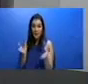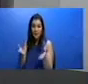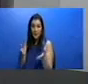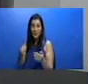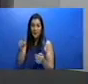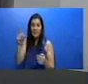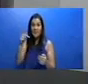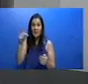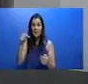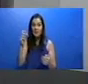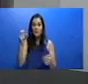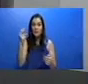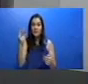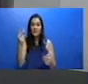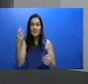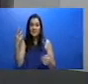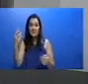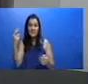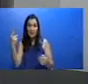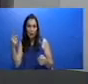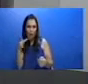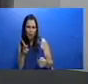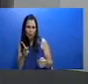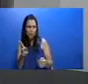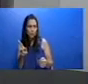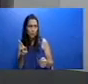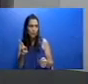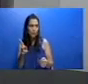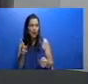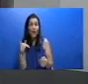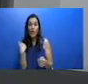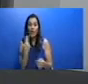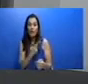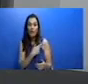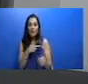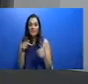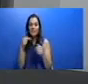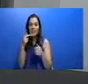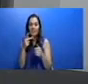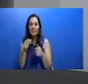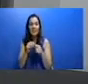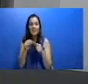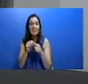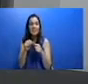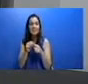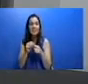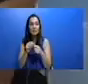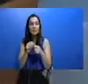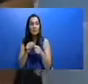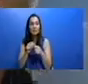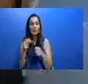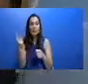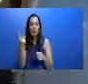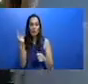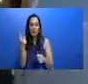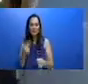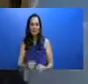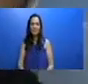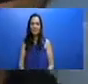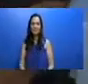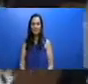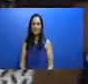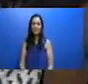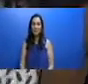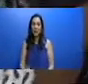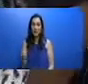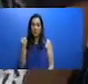página 232 ainda, nós faremos o probleminha de número 2. Então, vamos lá. Uma